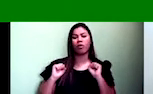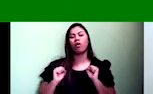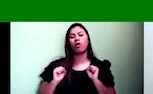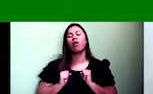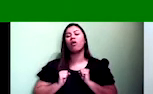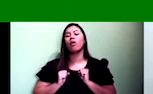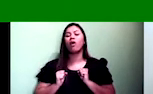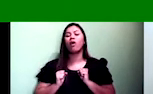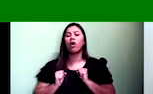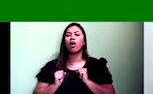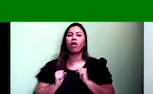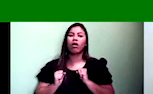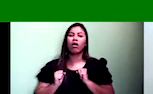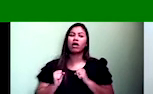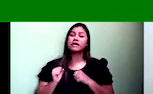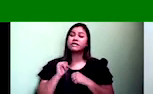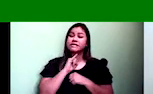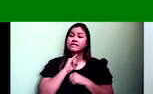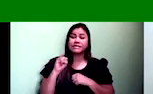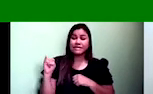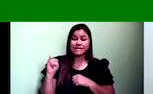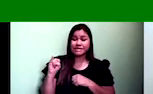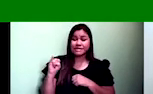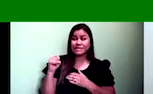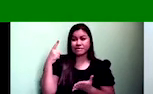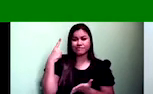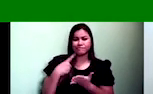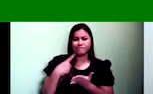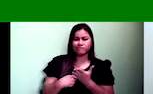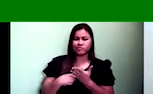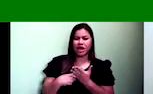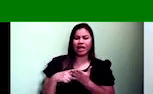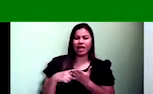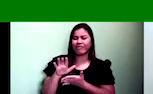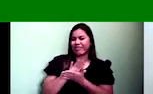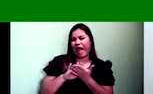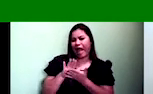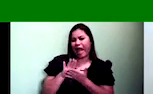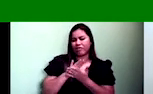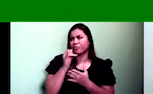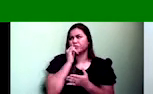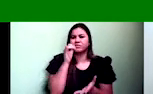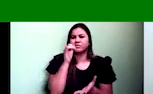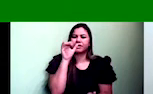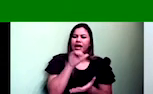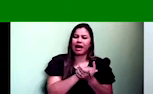houver um compromisso firmado, como um casamento,